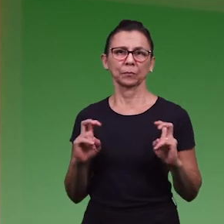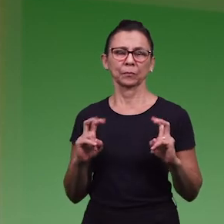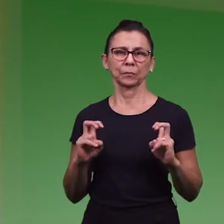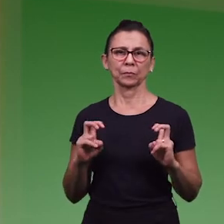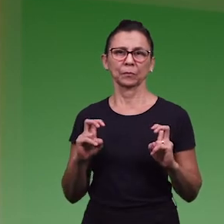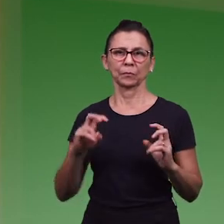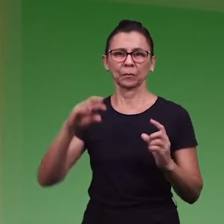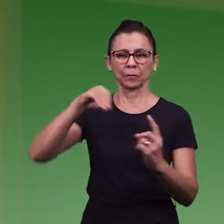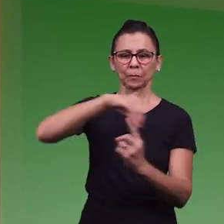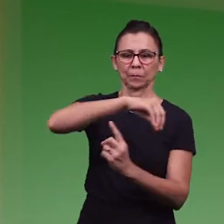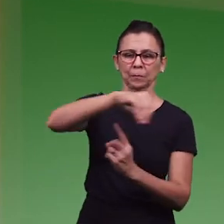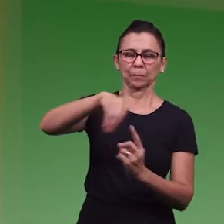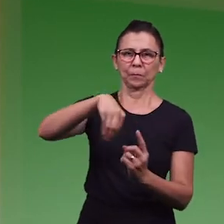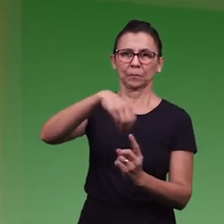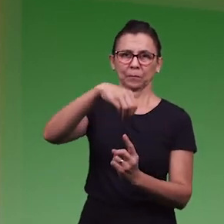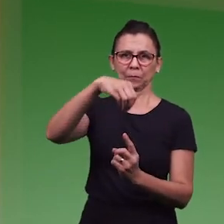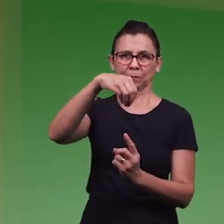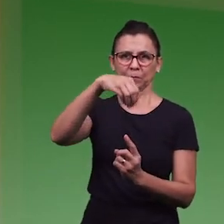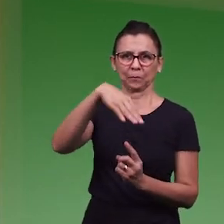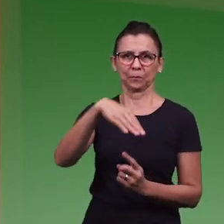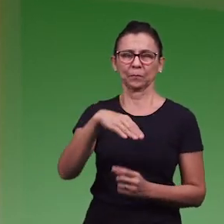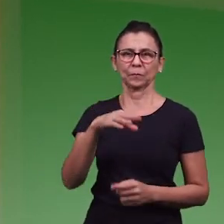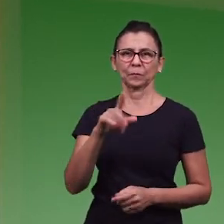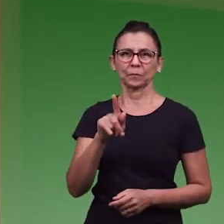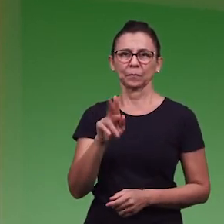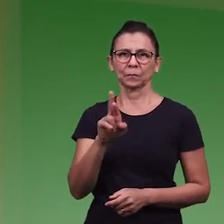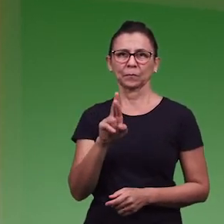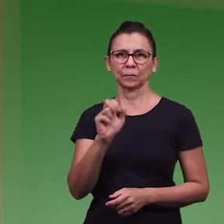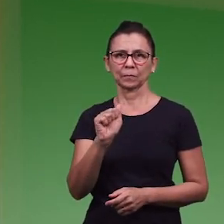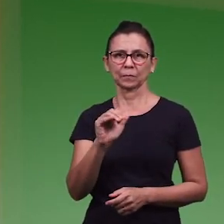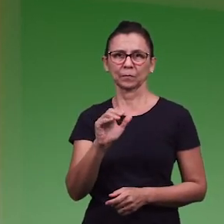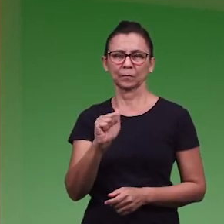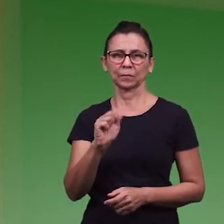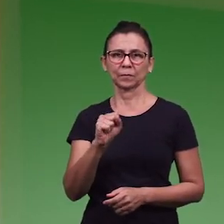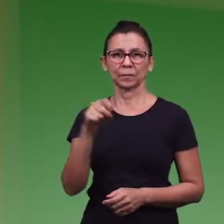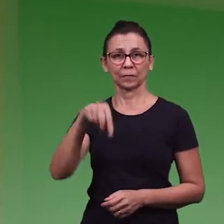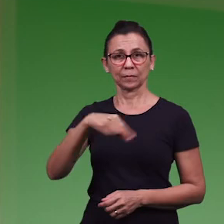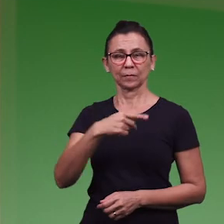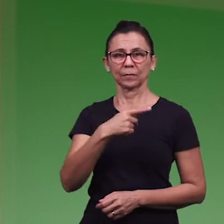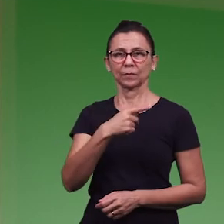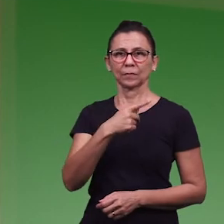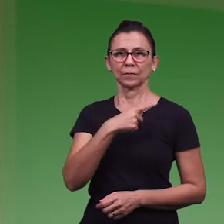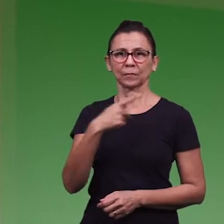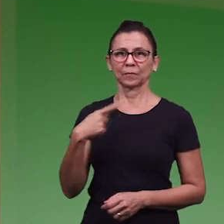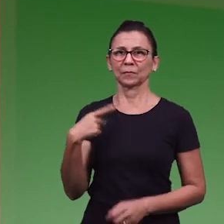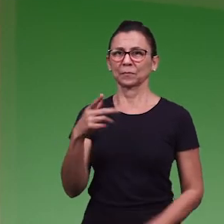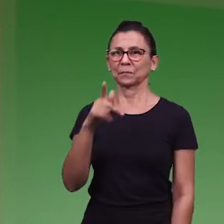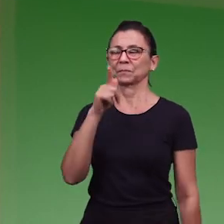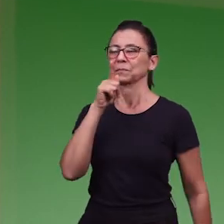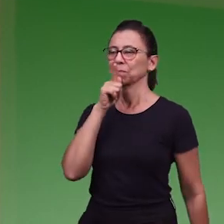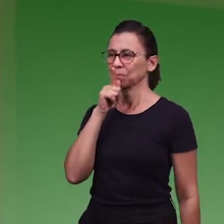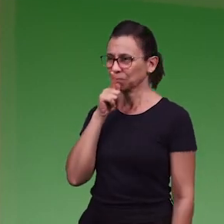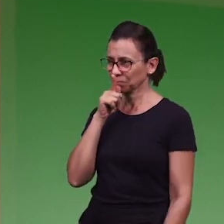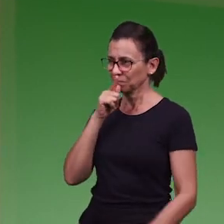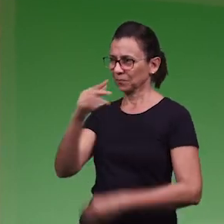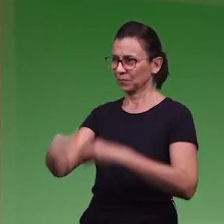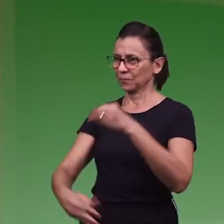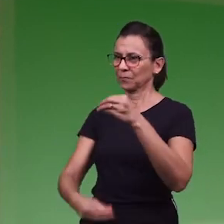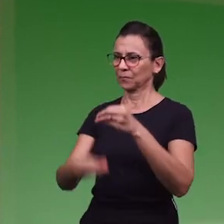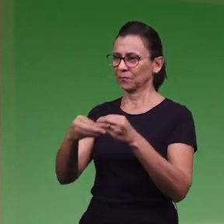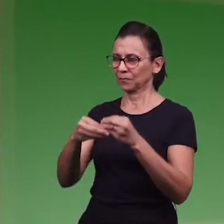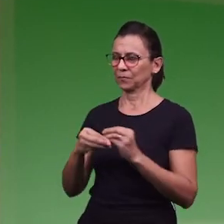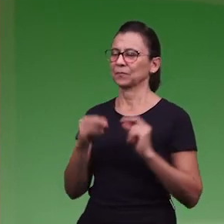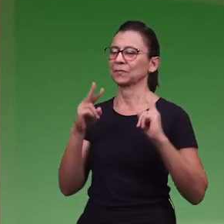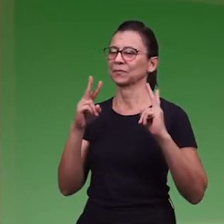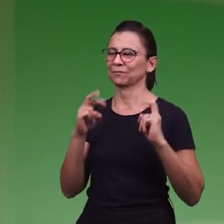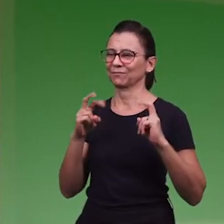os recursos da graça. E mais uma vez conosco aqui está o pastor Gilson Souza para complementar este assunto e